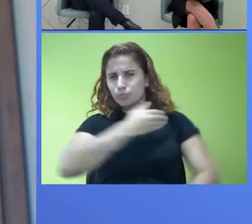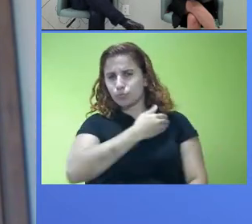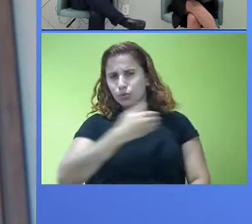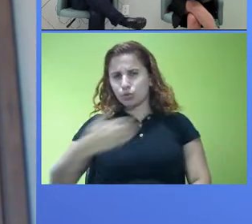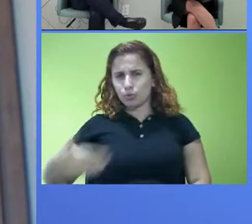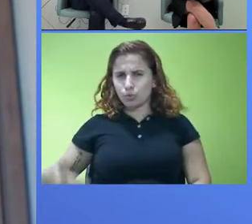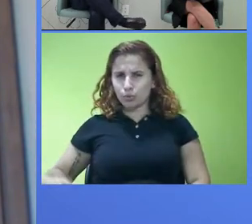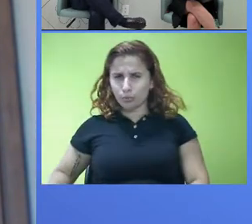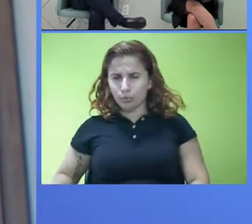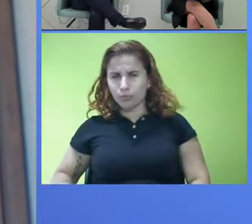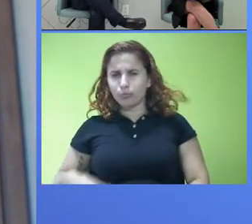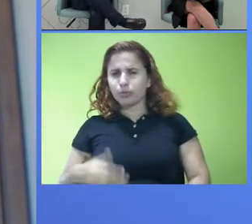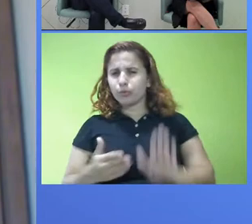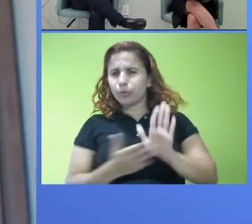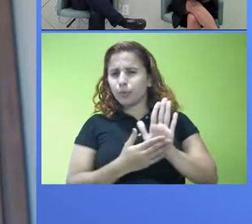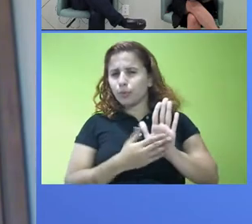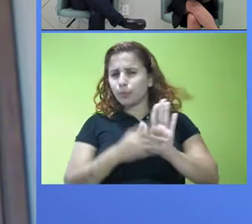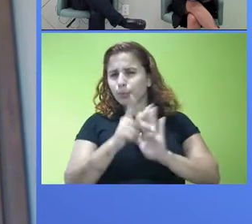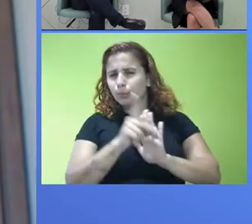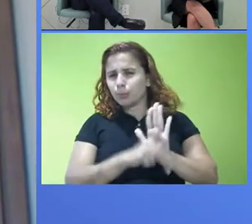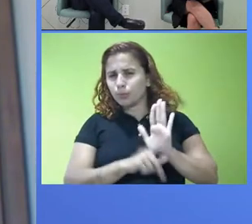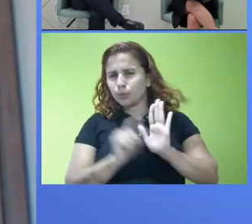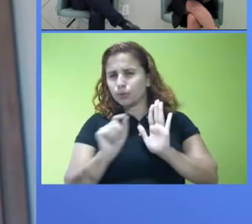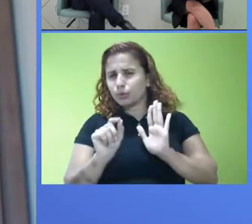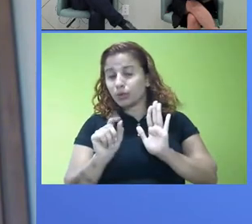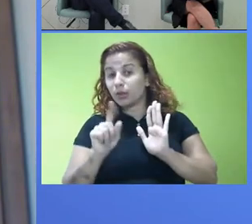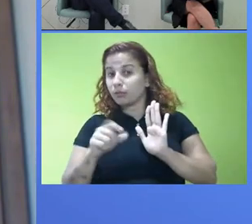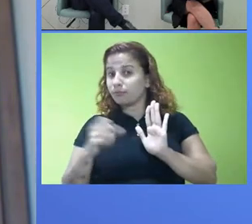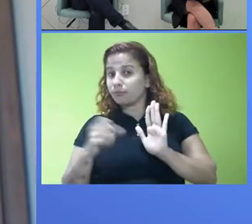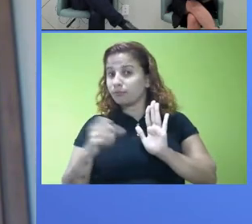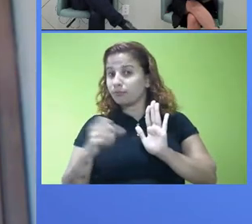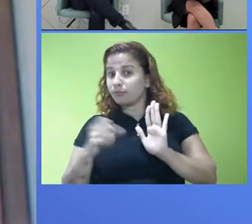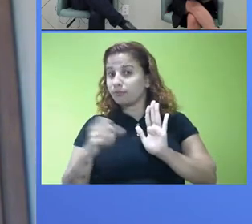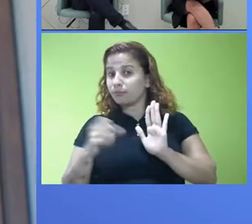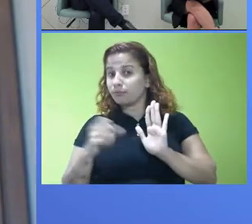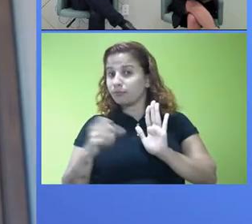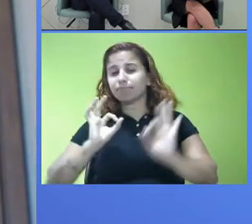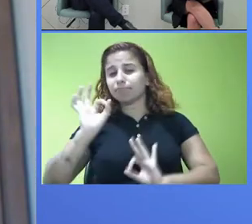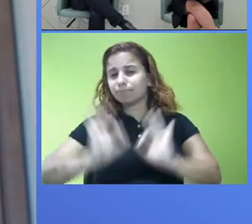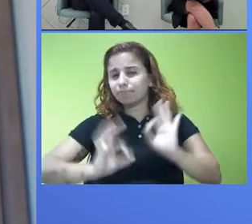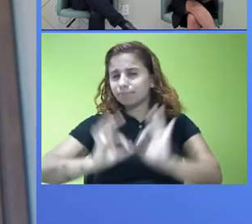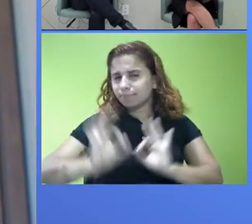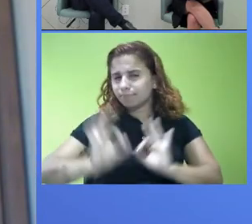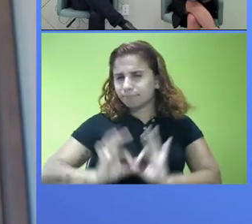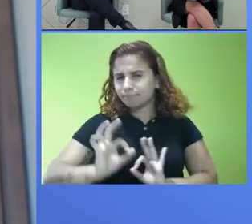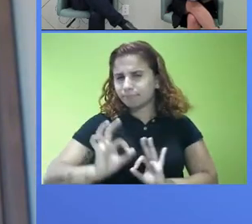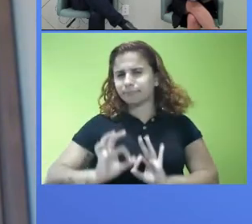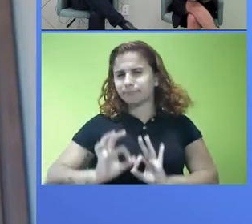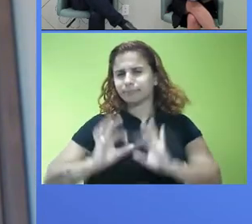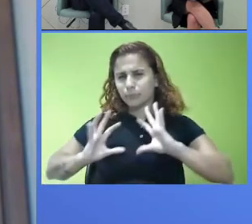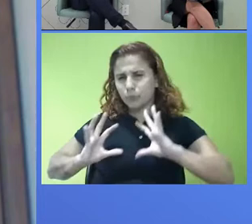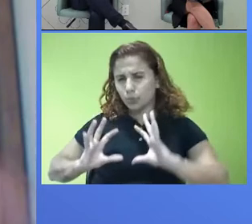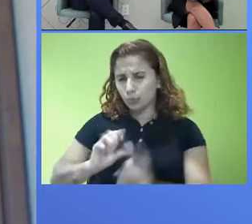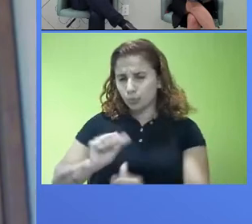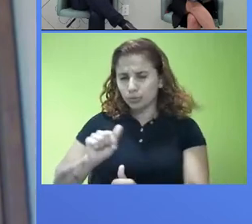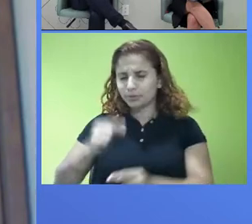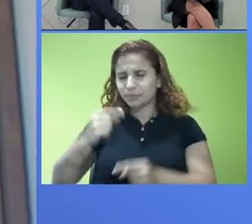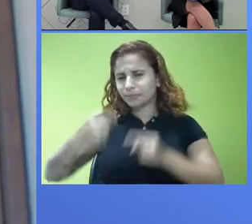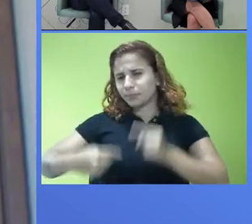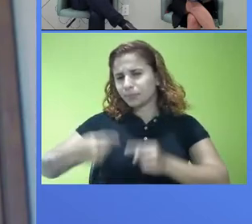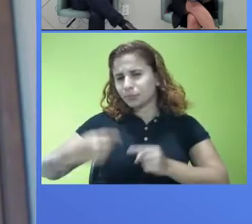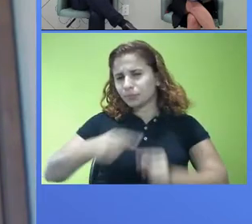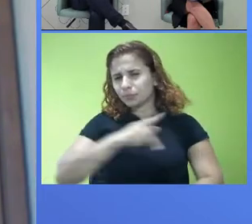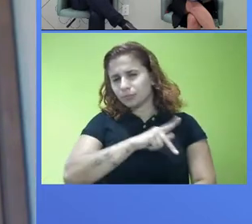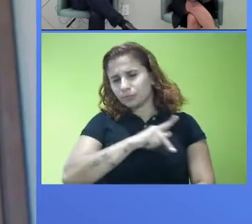como uma diretriz importante, né? O controle social vai ter um papel importante para definir o rumo das políticas públicas, então esse é um dado